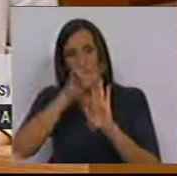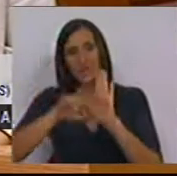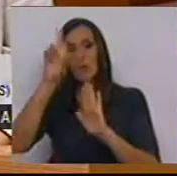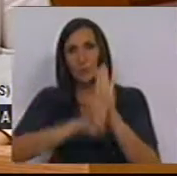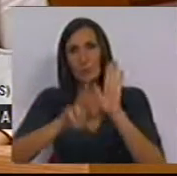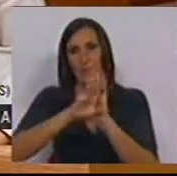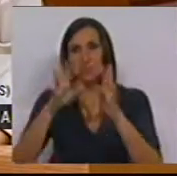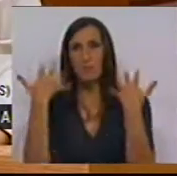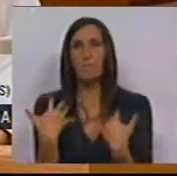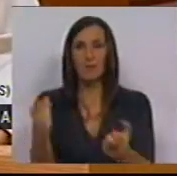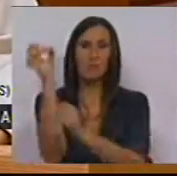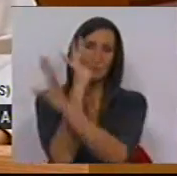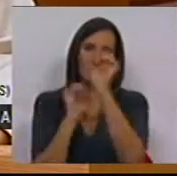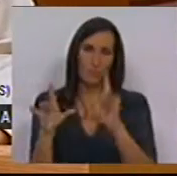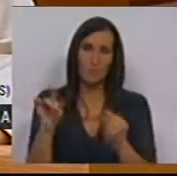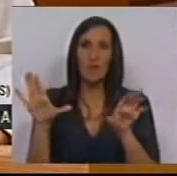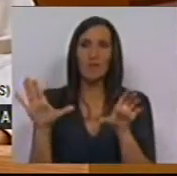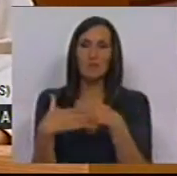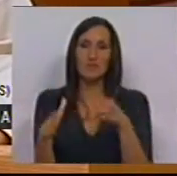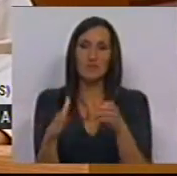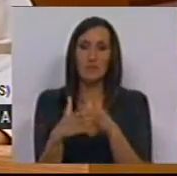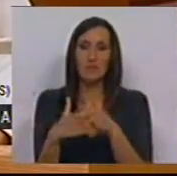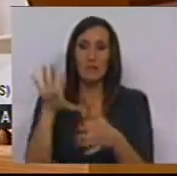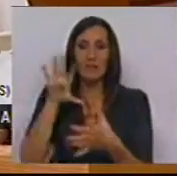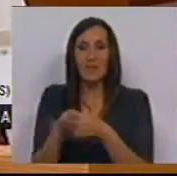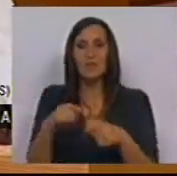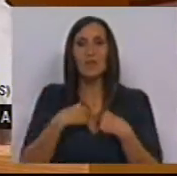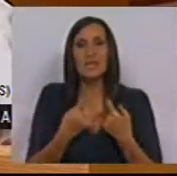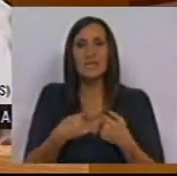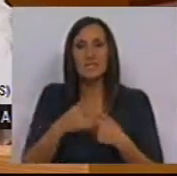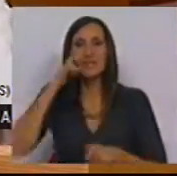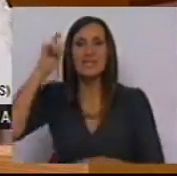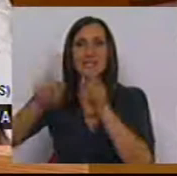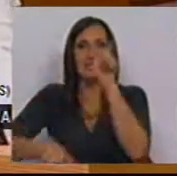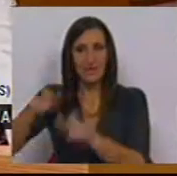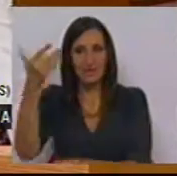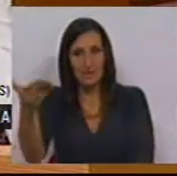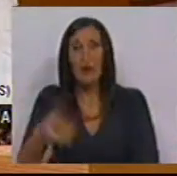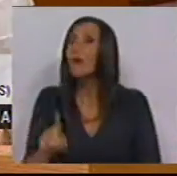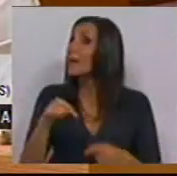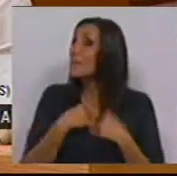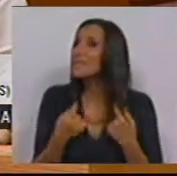Regulamento do Parlamento Europeu e do Conselho sobre a iniciativa de cidadania.